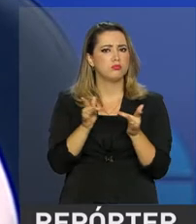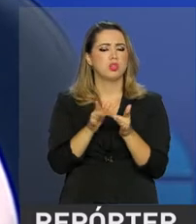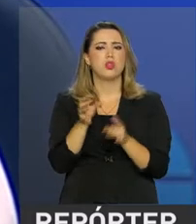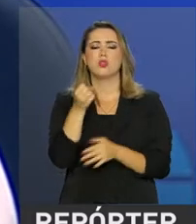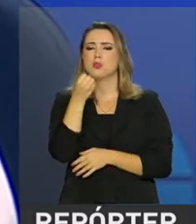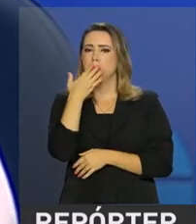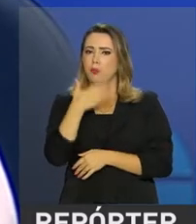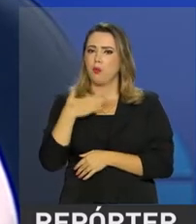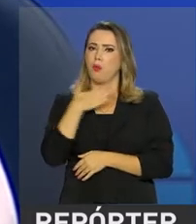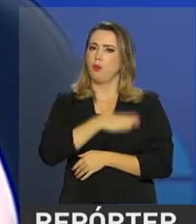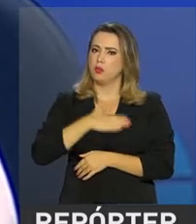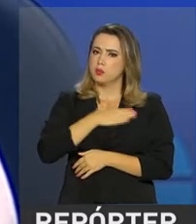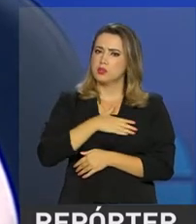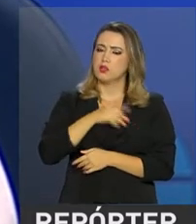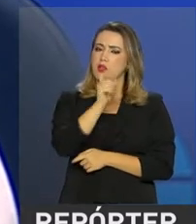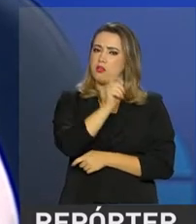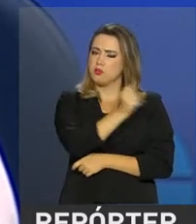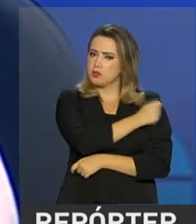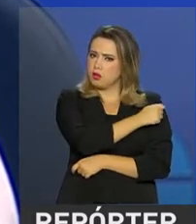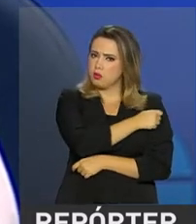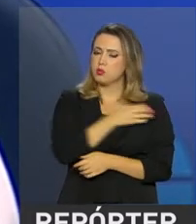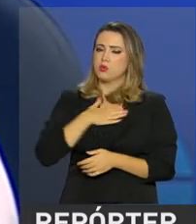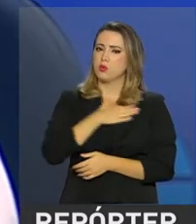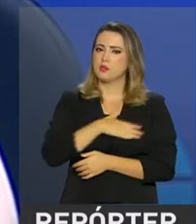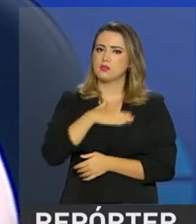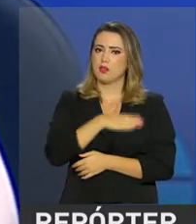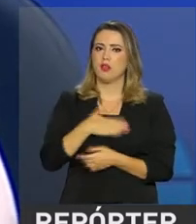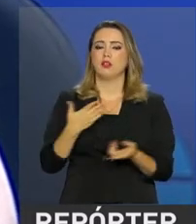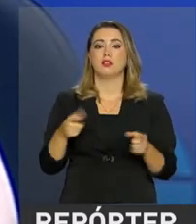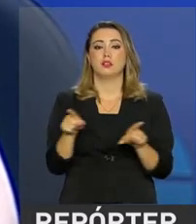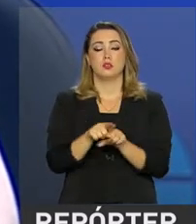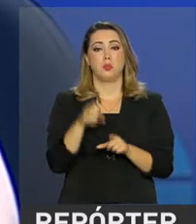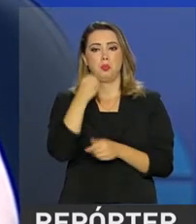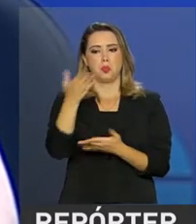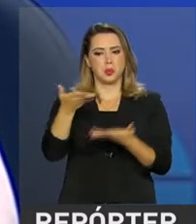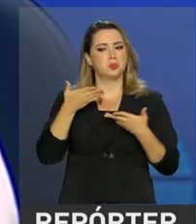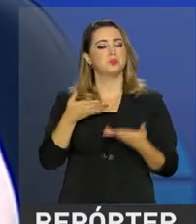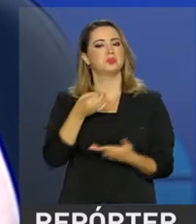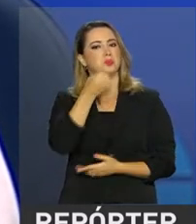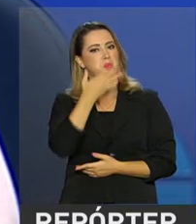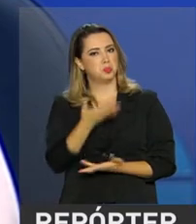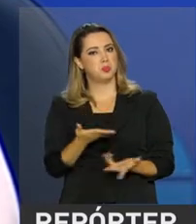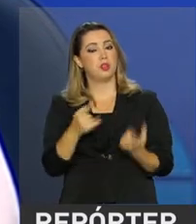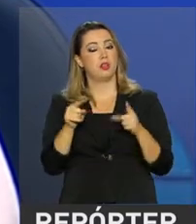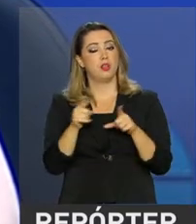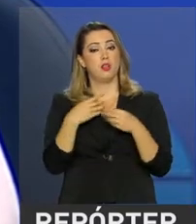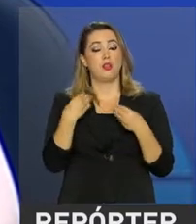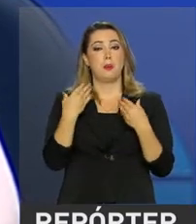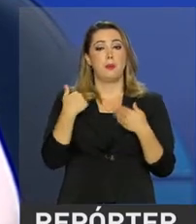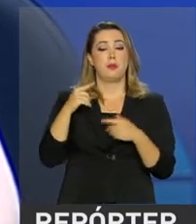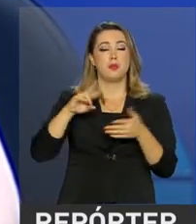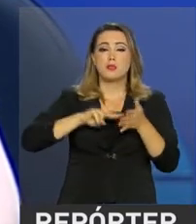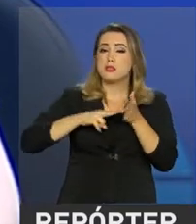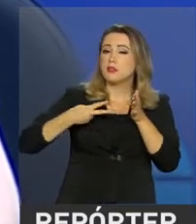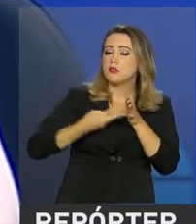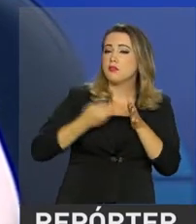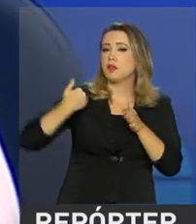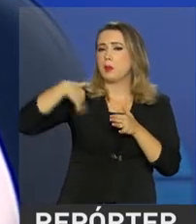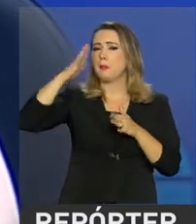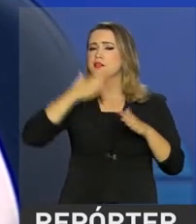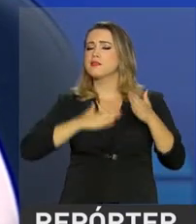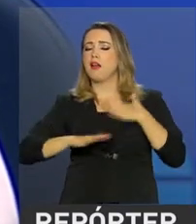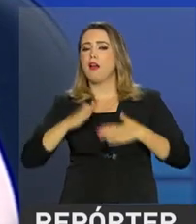por parte dos estudantes. Houve uma boa receptividade, eu acho que se traduz em mais